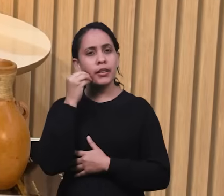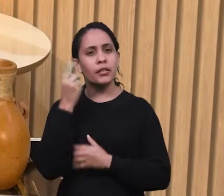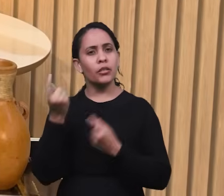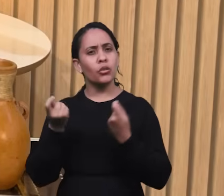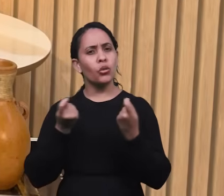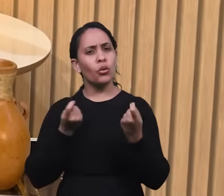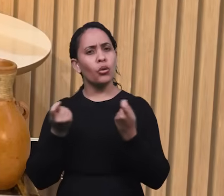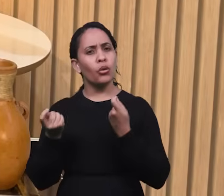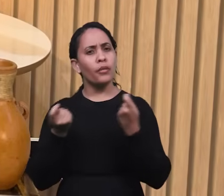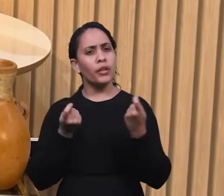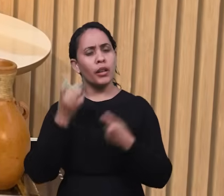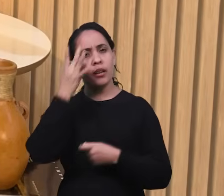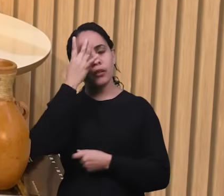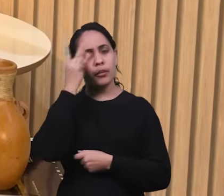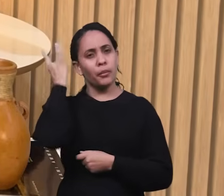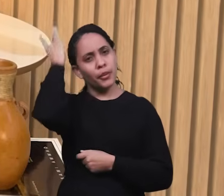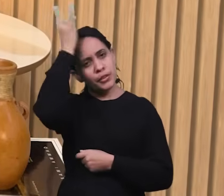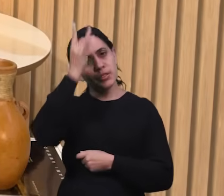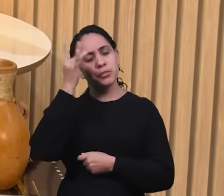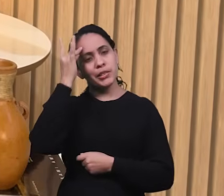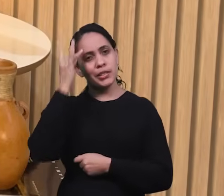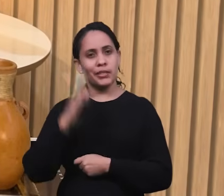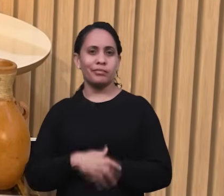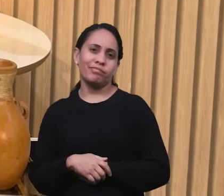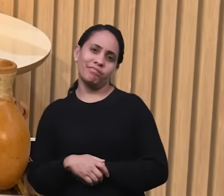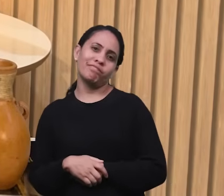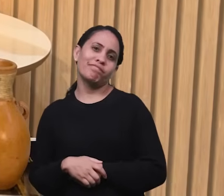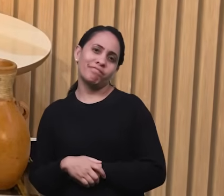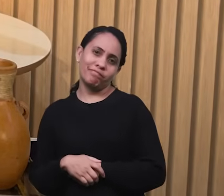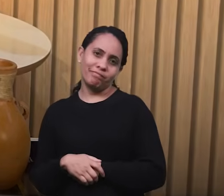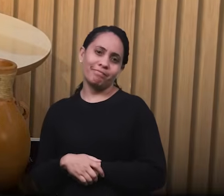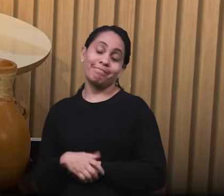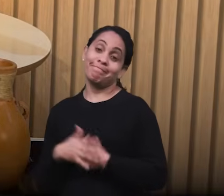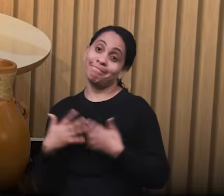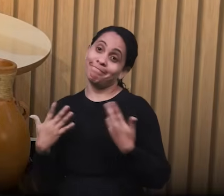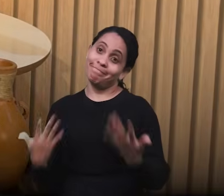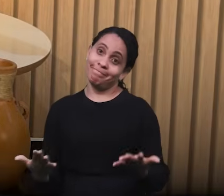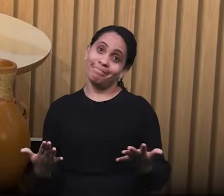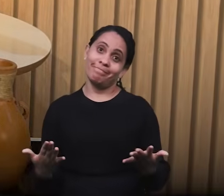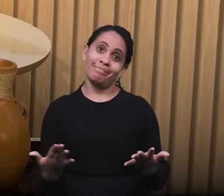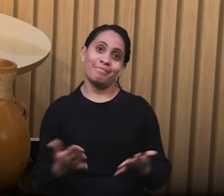Santo. Então, essas são as boas novas que nós queremos trazer para